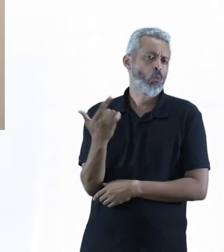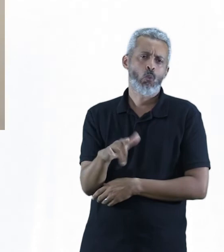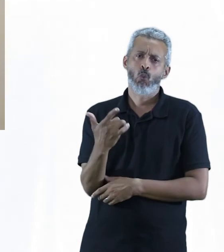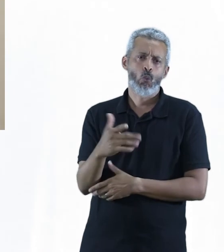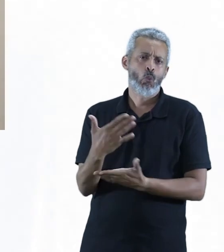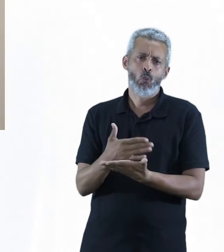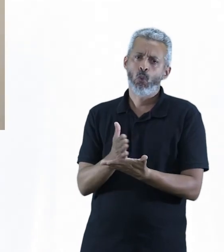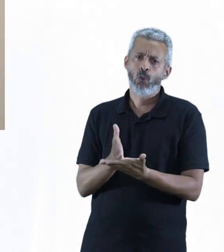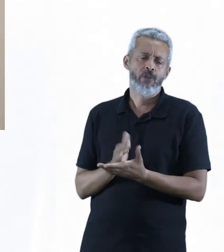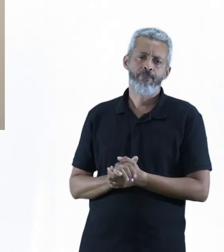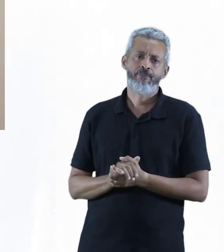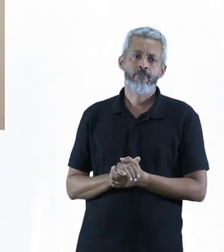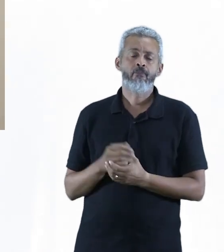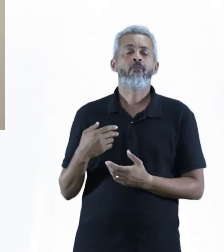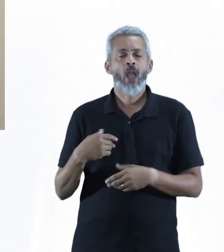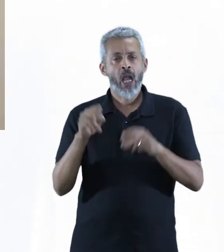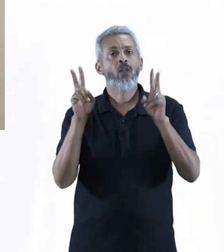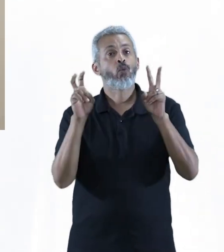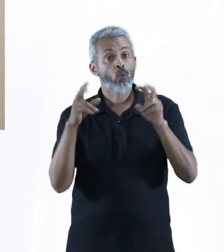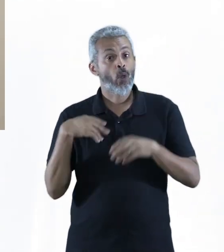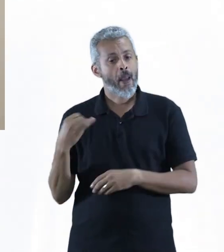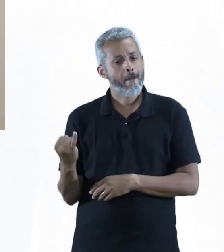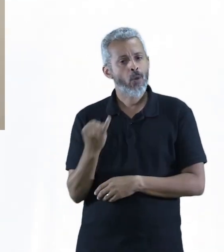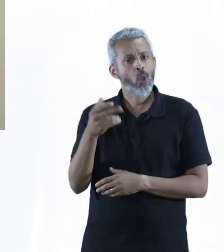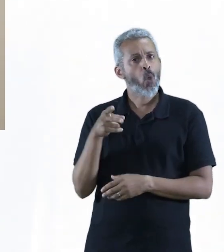nenhuma fragmentação. Galera, assunto de